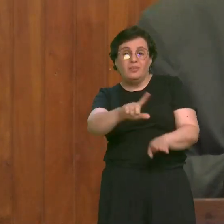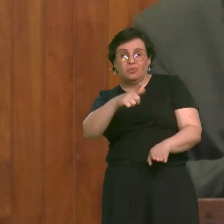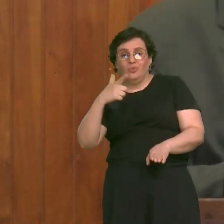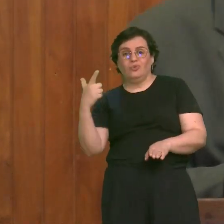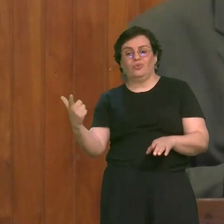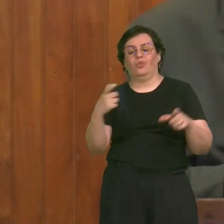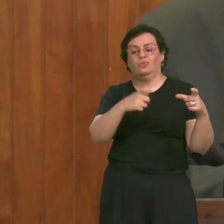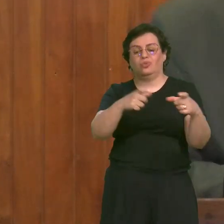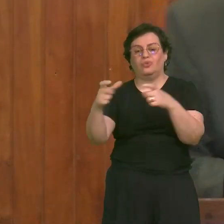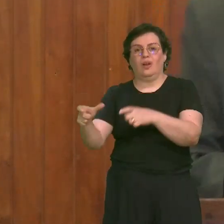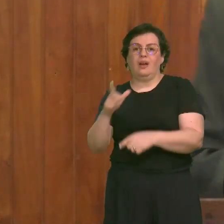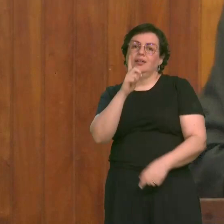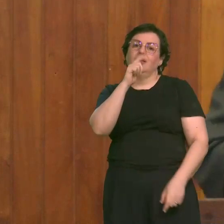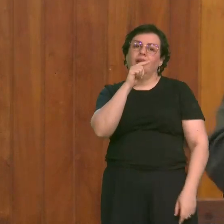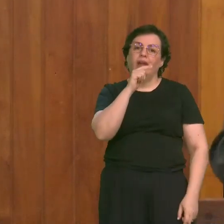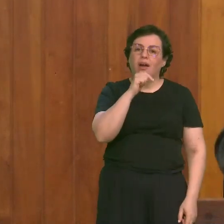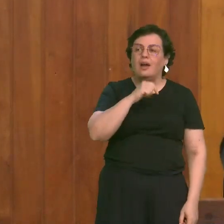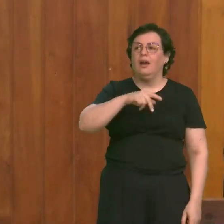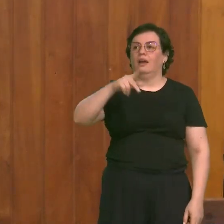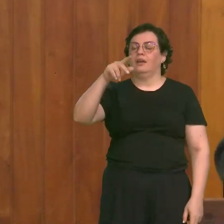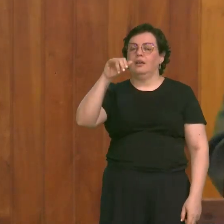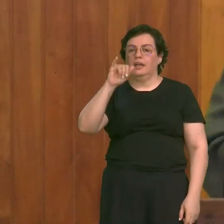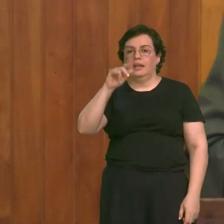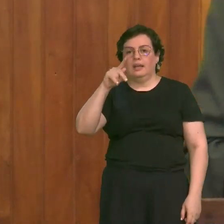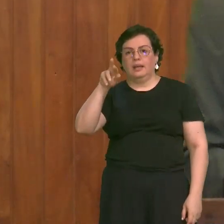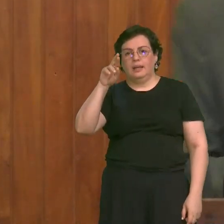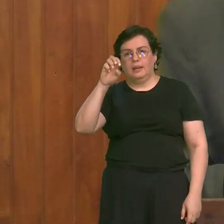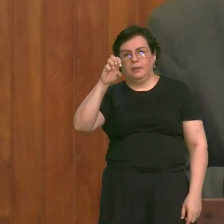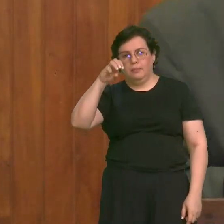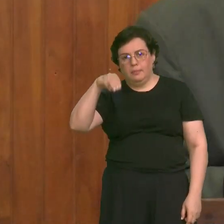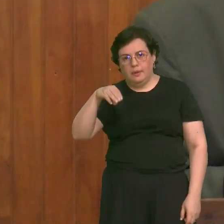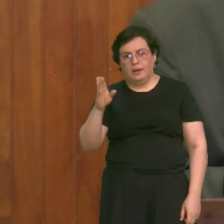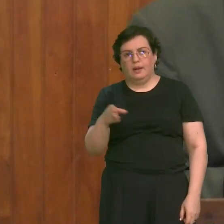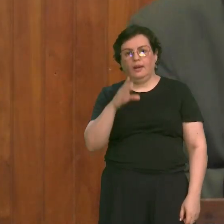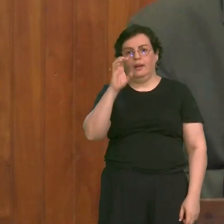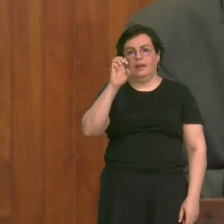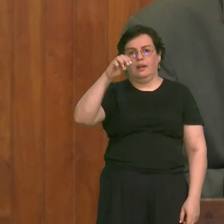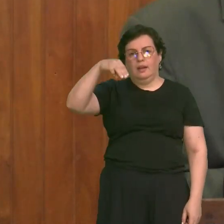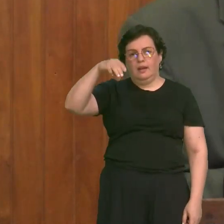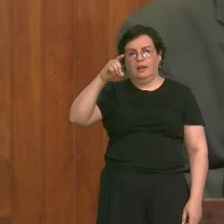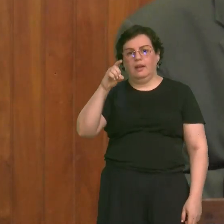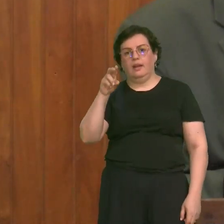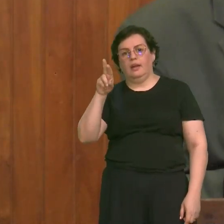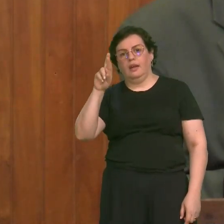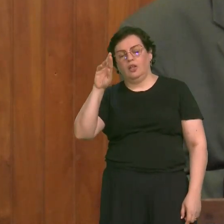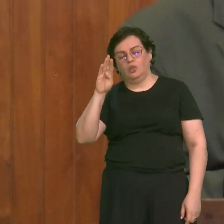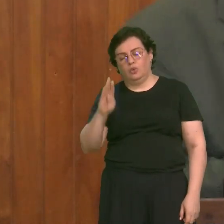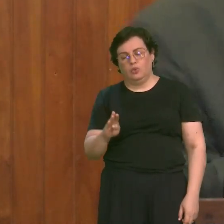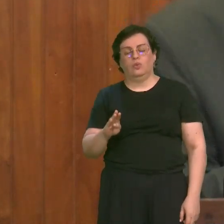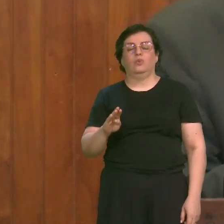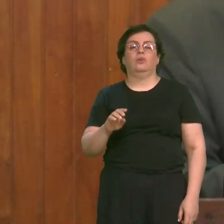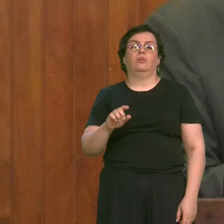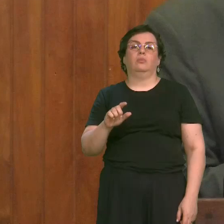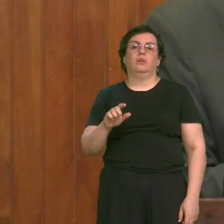reservar 1,2 sobre o orçamento que tá na em turbe reservar 1,2 também